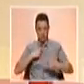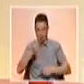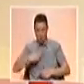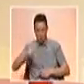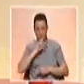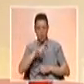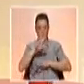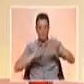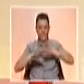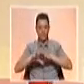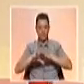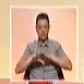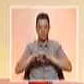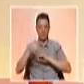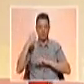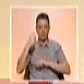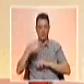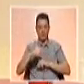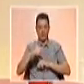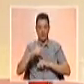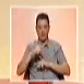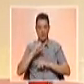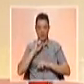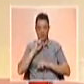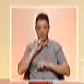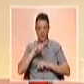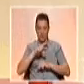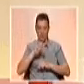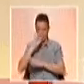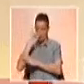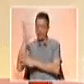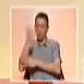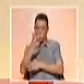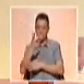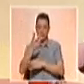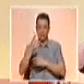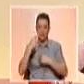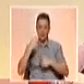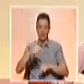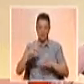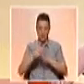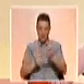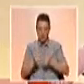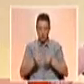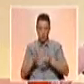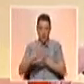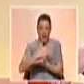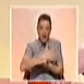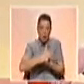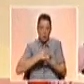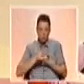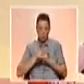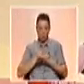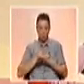podemos fazer do impacto que estamos a provocar na natureza e na gestão dos recursos, neste caso, nos